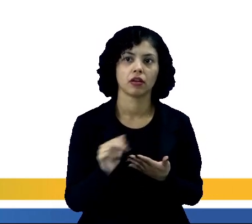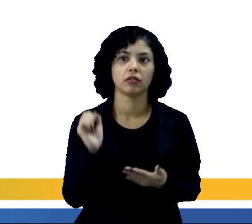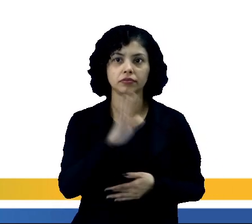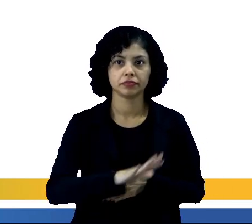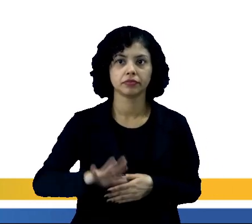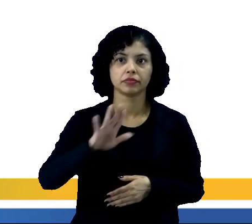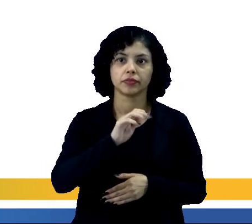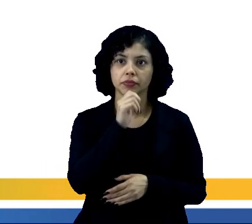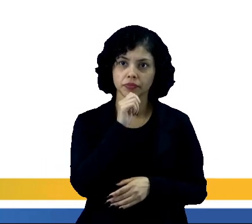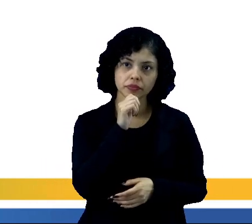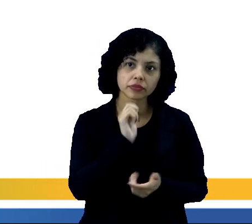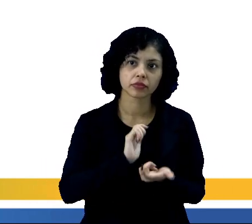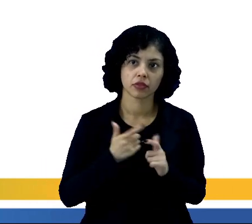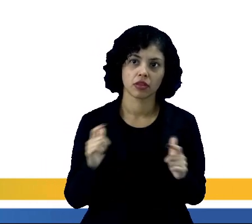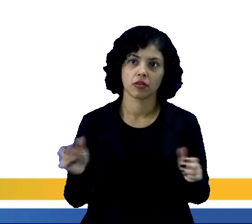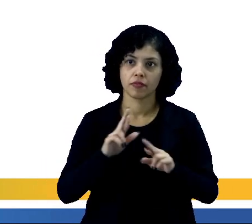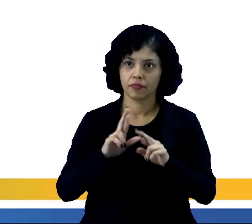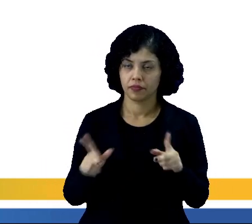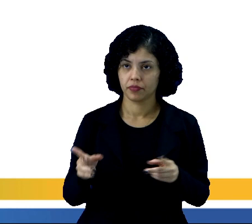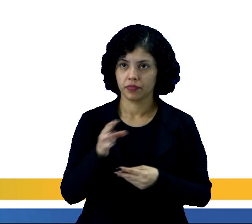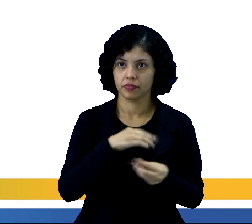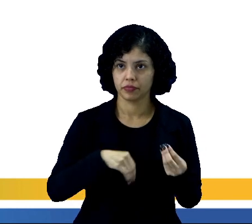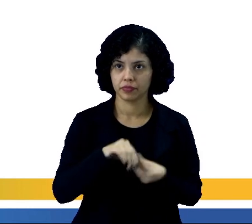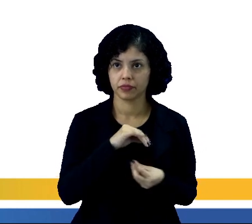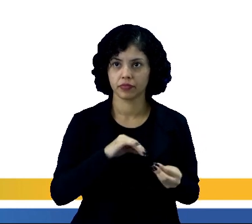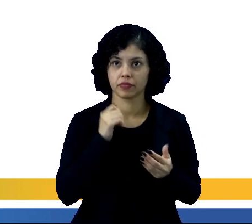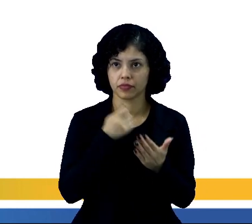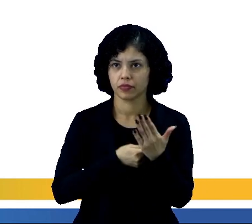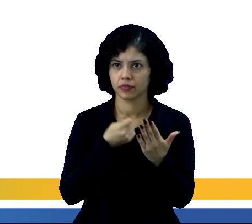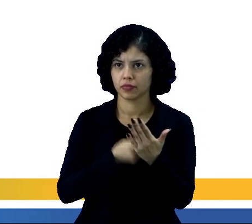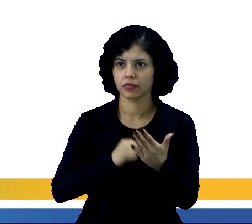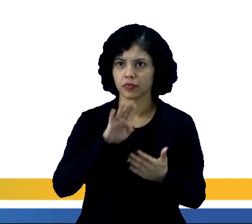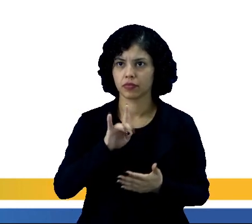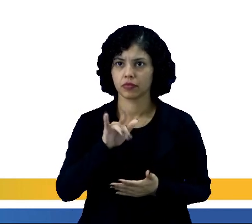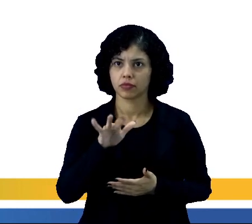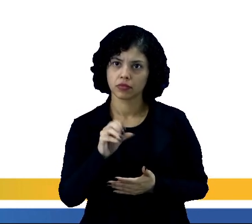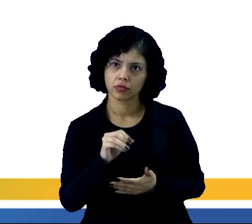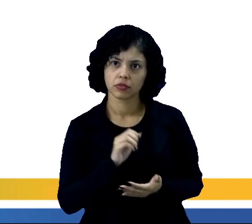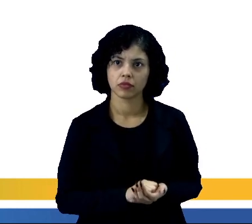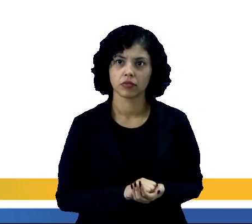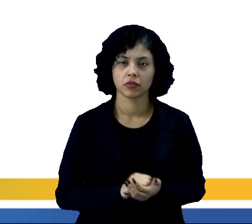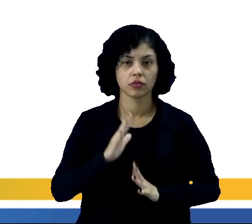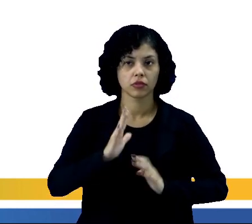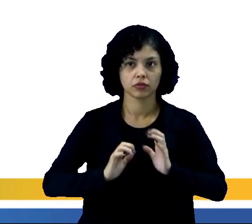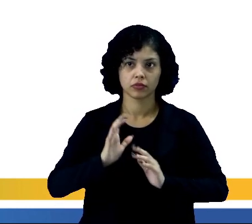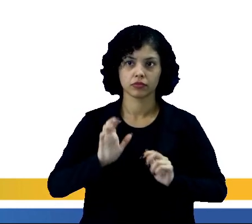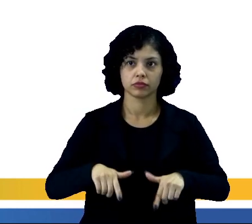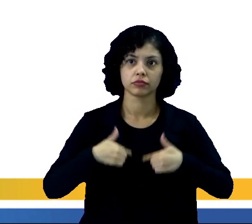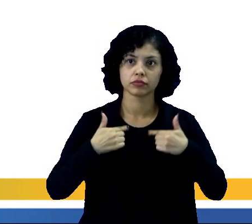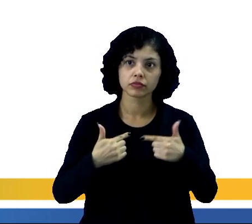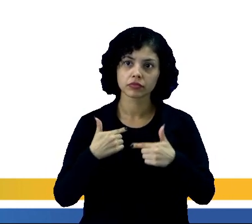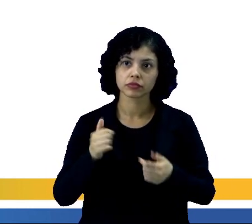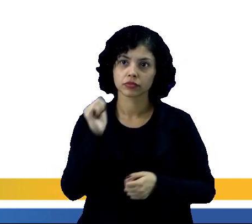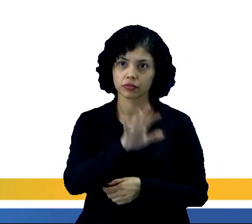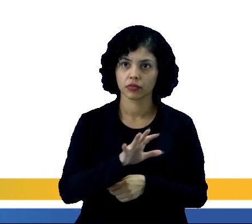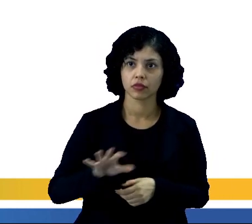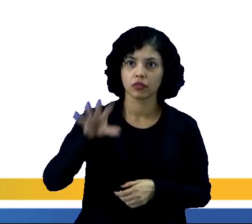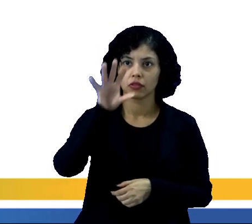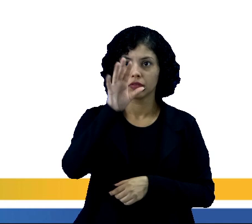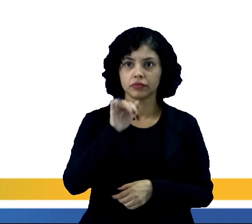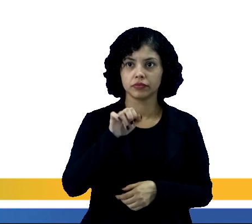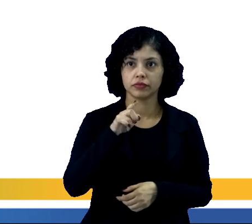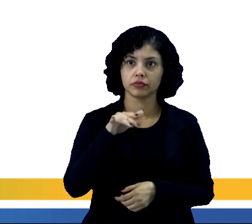nações participantes, né, com graus diferentes de envolvimento no esforço bélico, e esse conflito ele foi lutado por nações